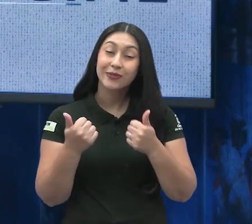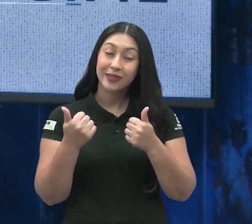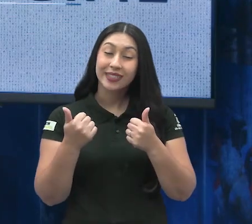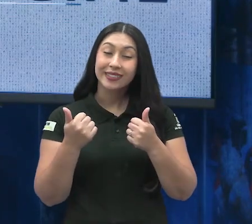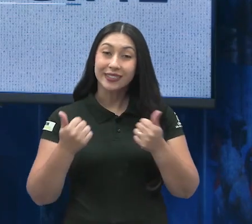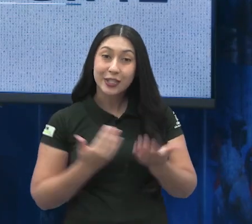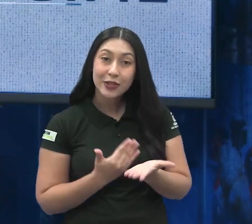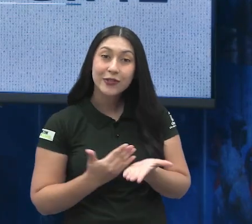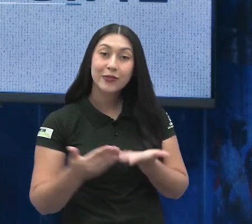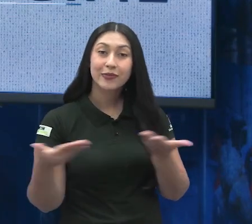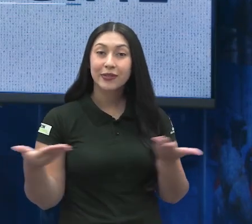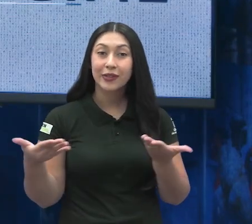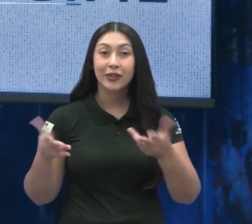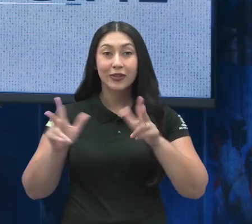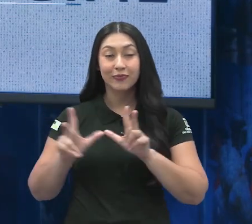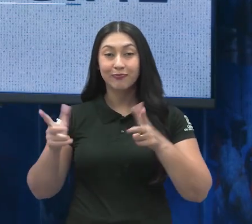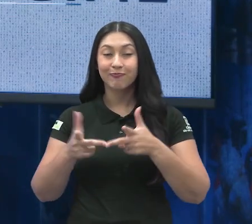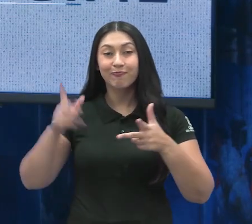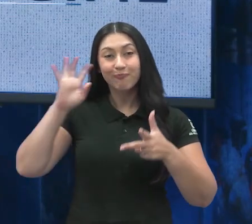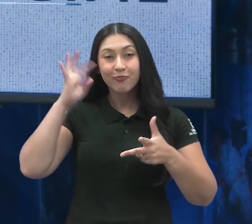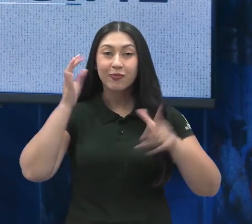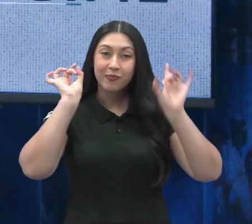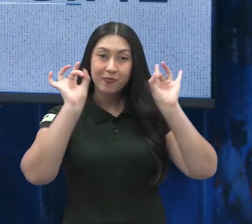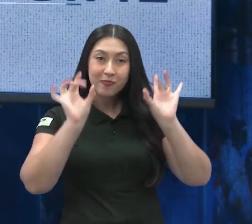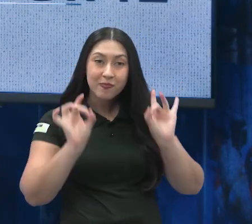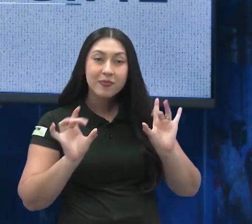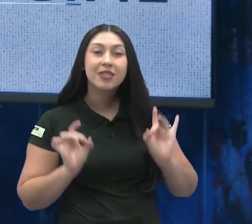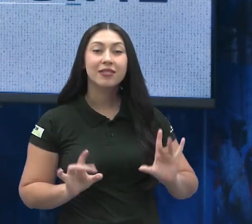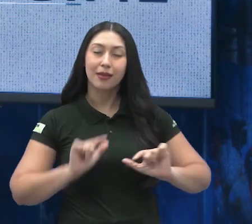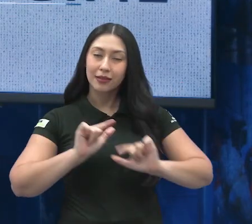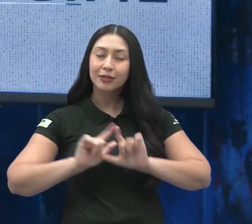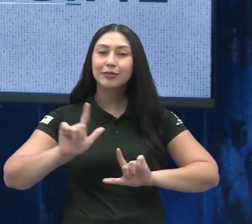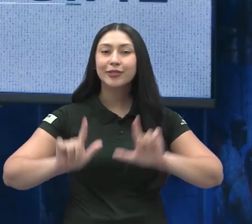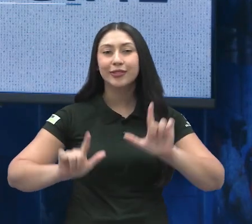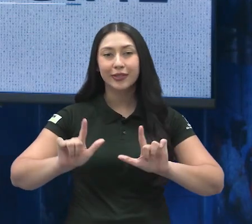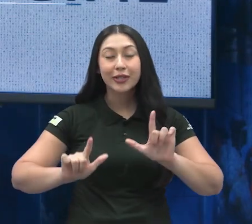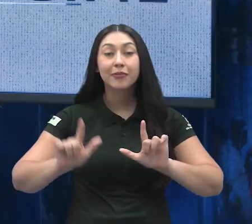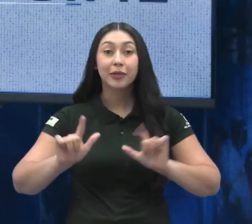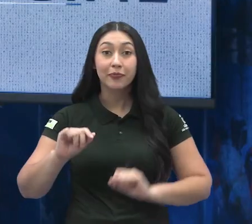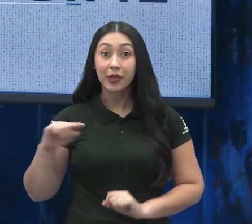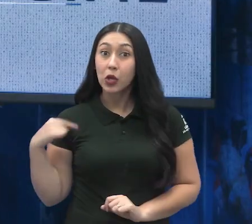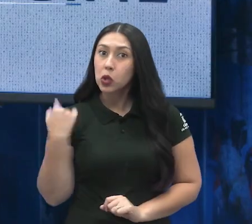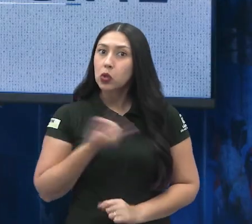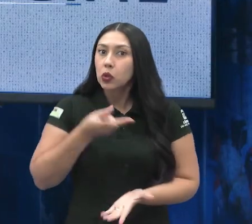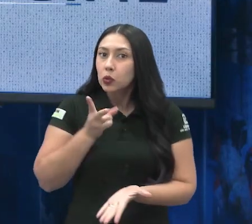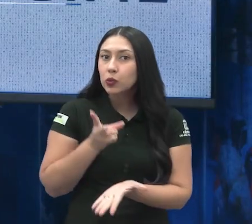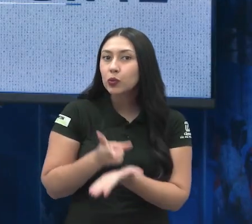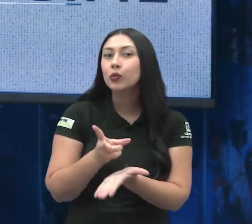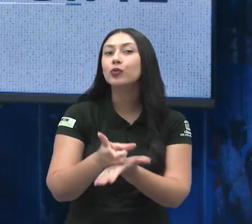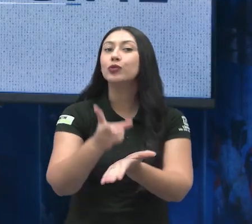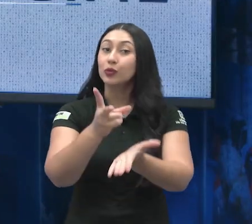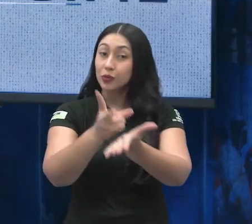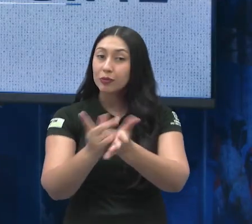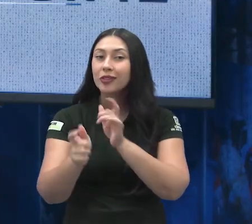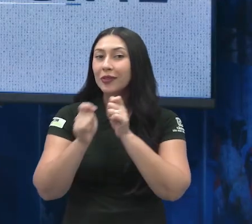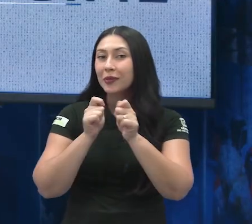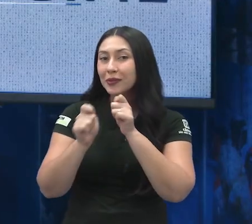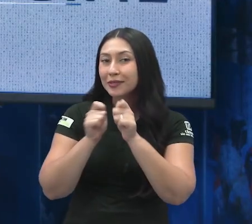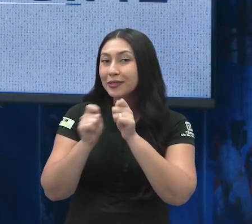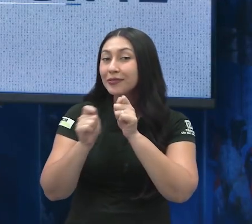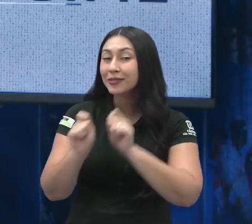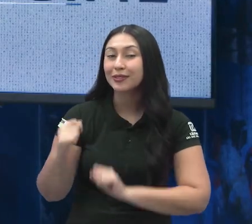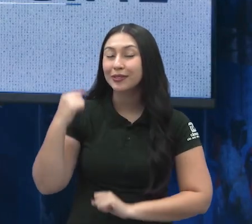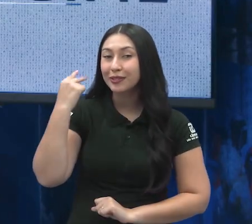tudo bem com você? Estamos chegando com uma ação parlamentar especial aqui na tela da TV Câmara. A gente continua aquela nossa série